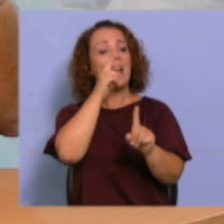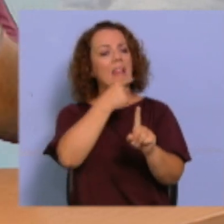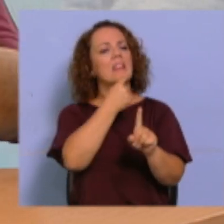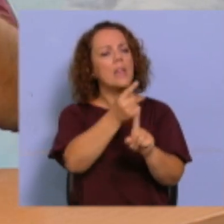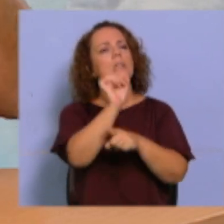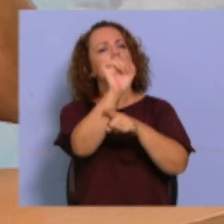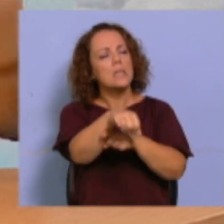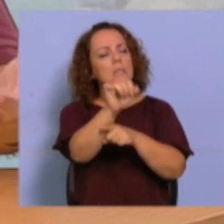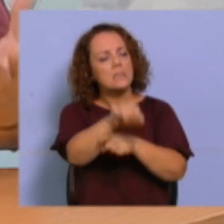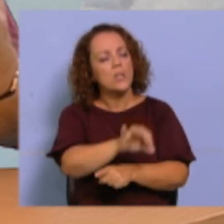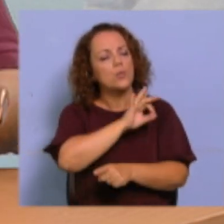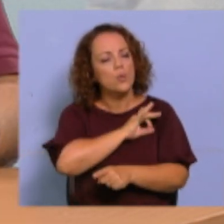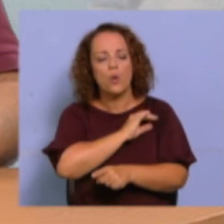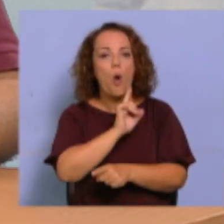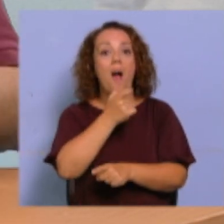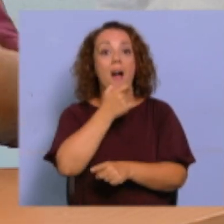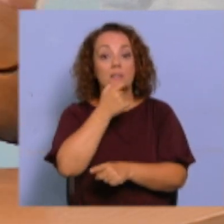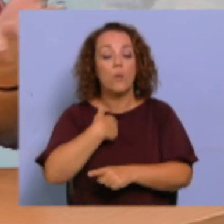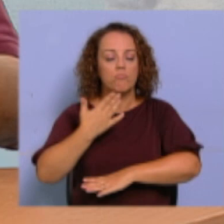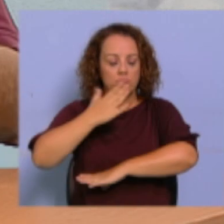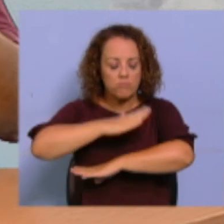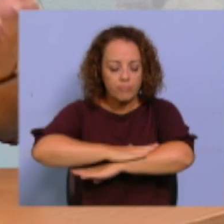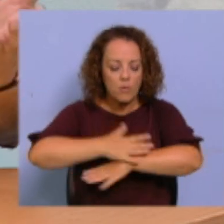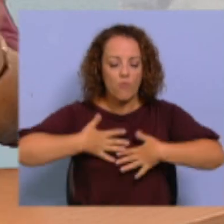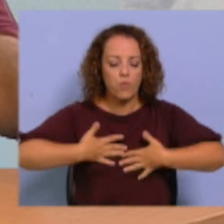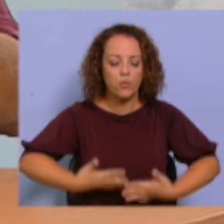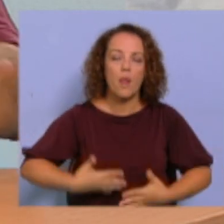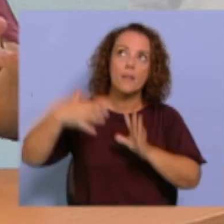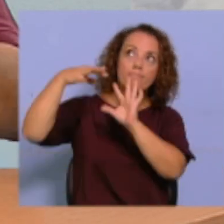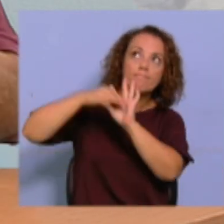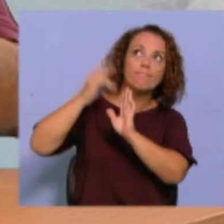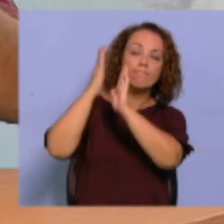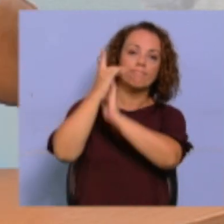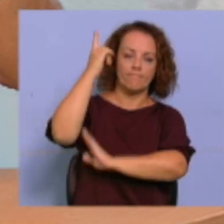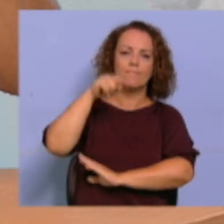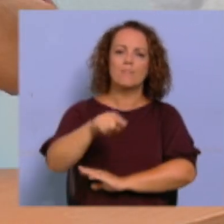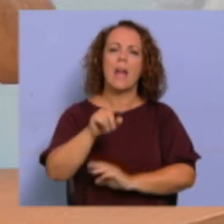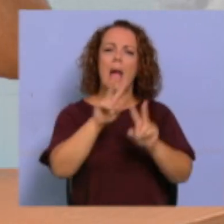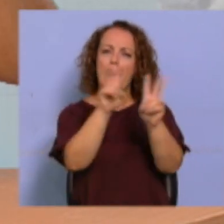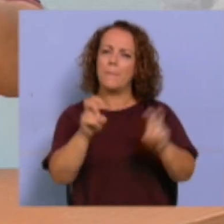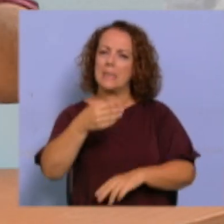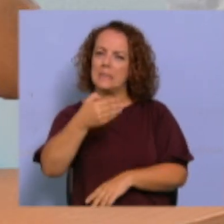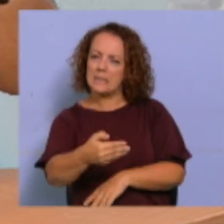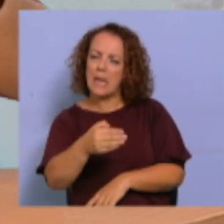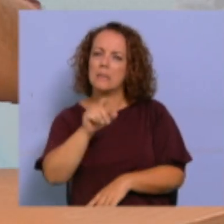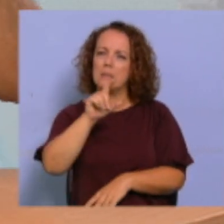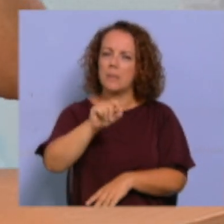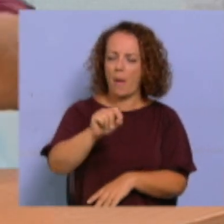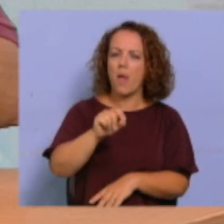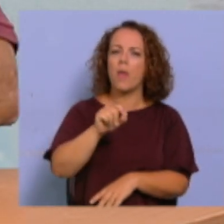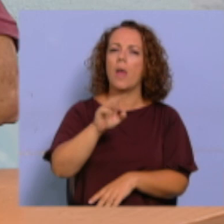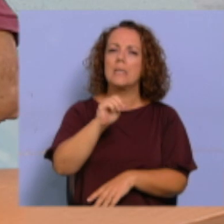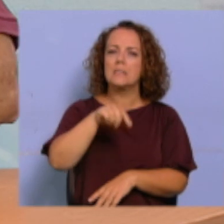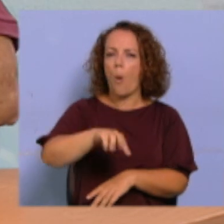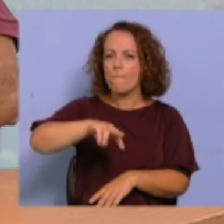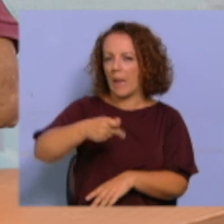mas aquele que faz a vontade do meu Pai que está nos céus. Pelo menos no capítulo 7 de São Mateus isto aparece, não sei se aparece também nos paralelos, nos sinóticos, não sei. Bom,